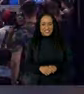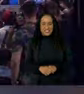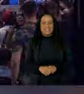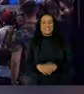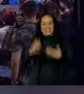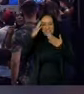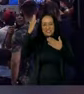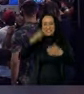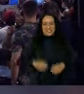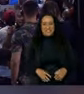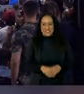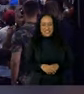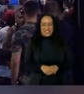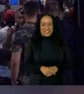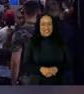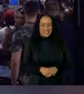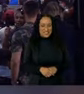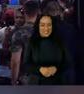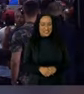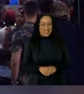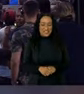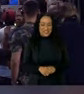Muito obrigado.